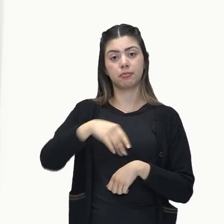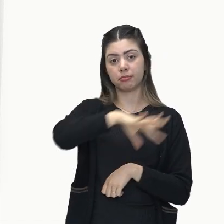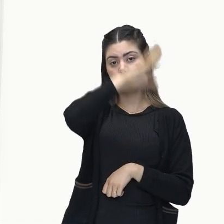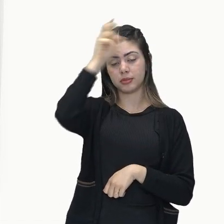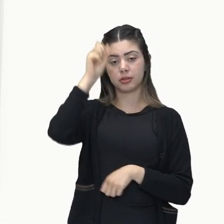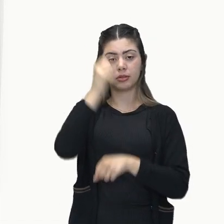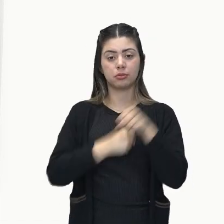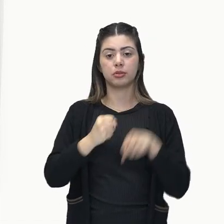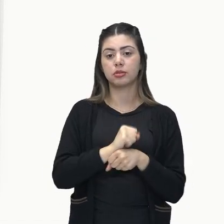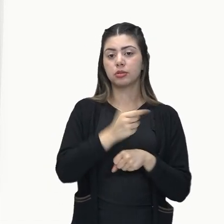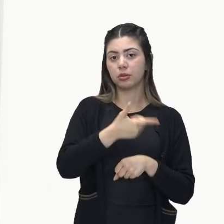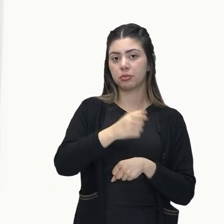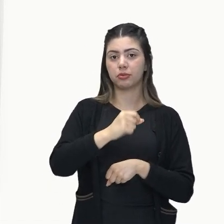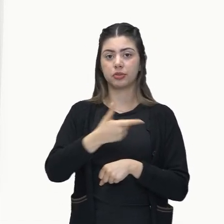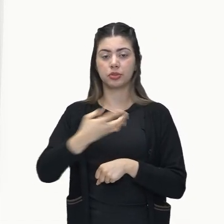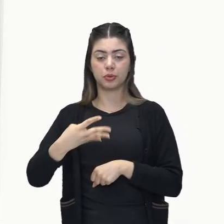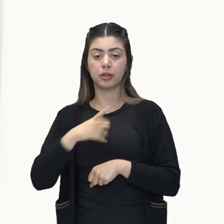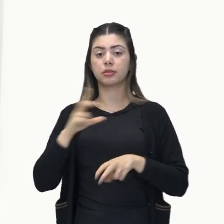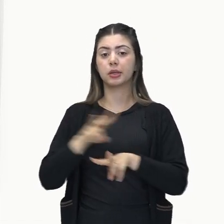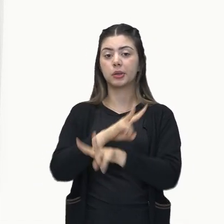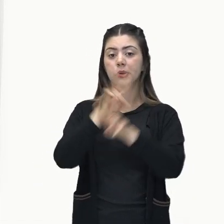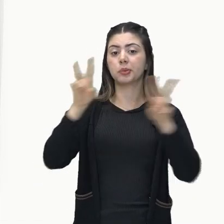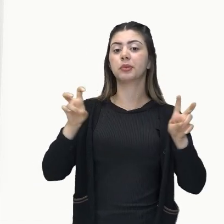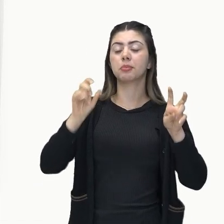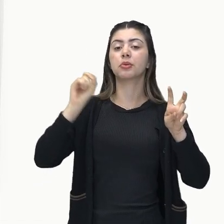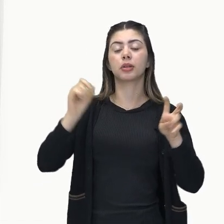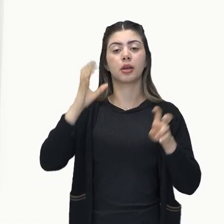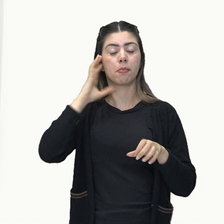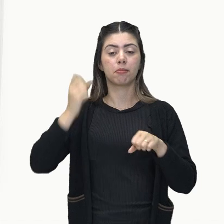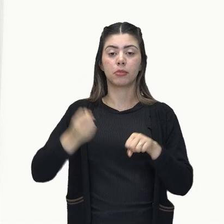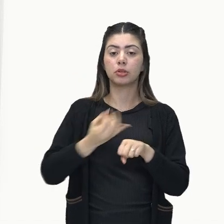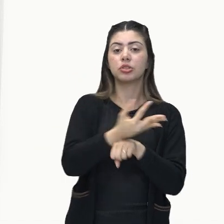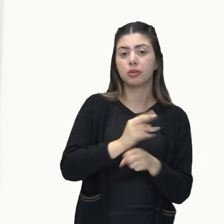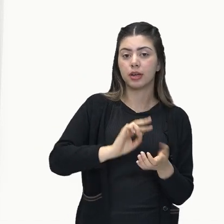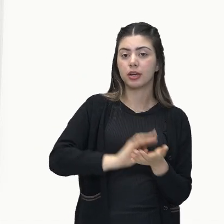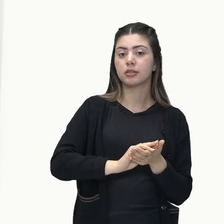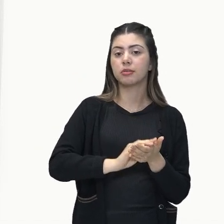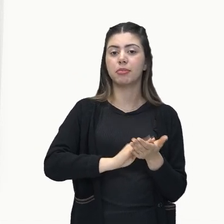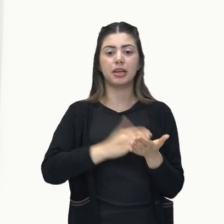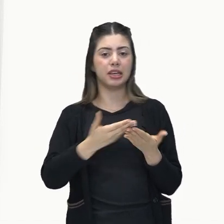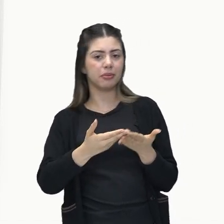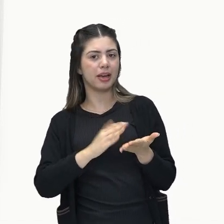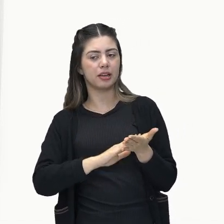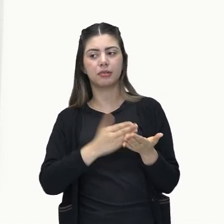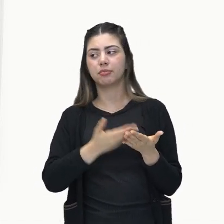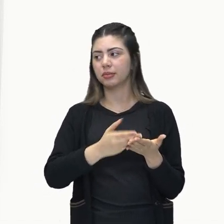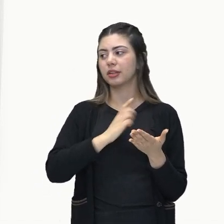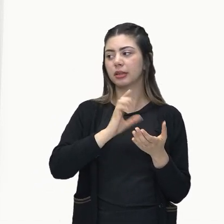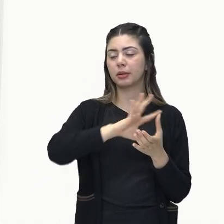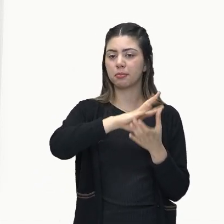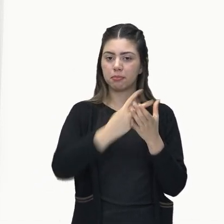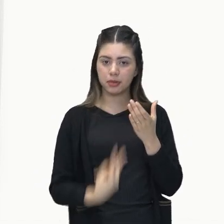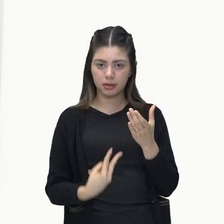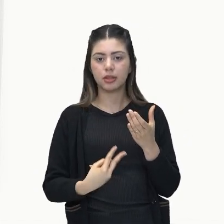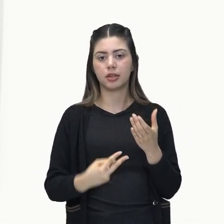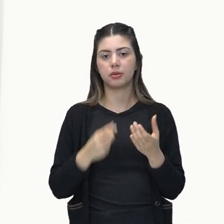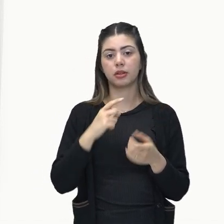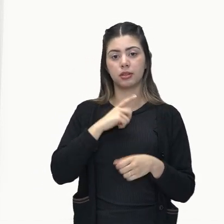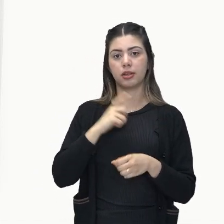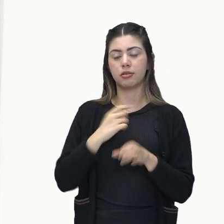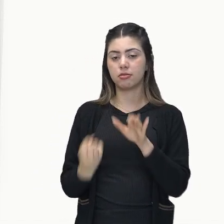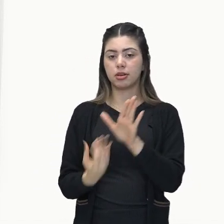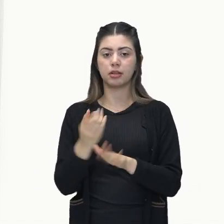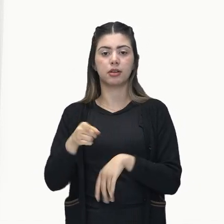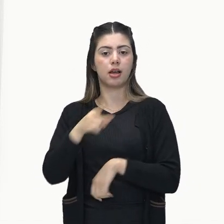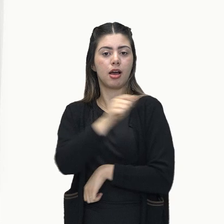nosso título, podcast bilíngue, criado por estudantes amazonenses, valoriza a cultura amazônica. E essa é